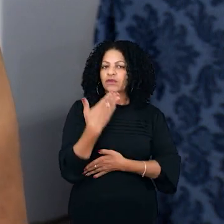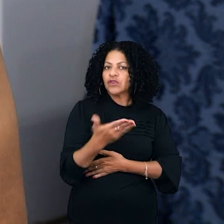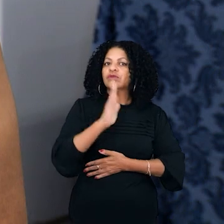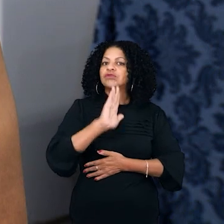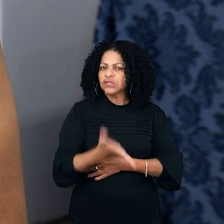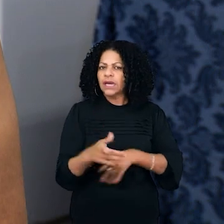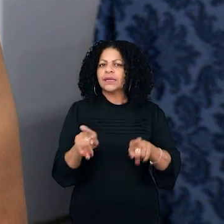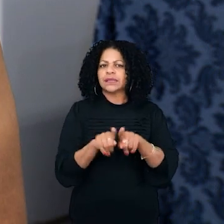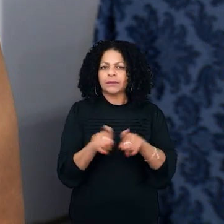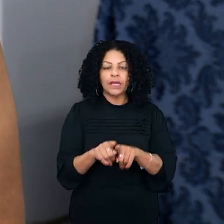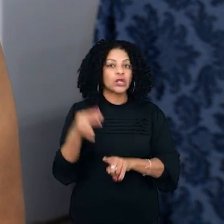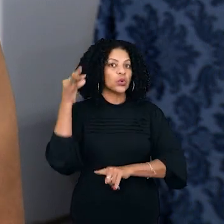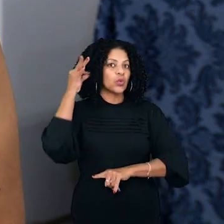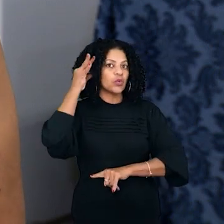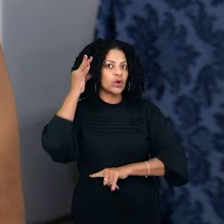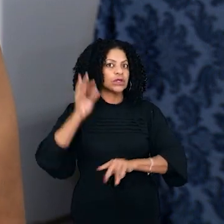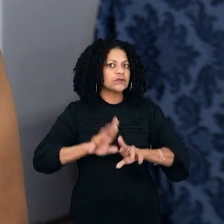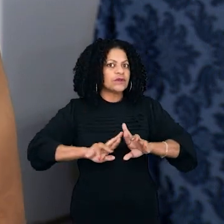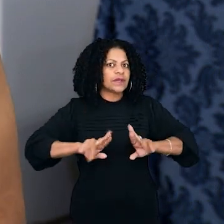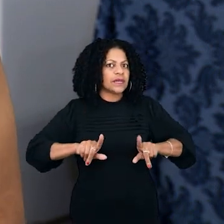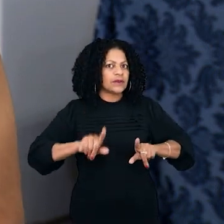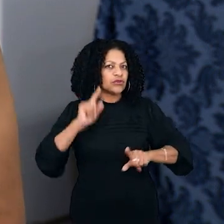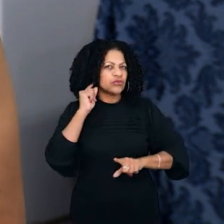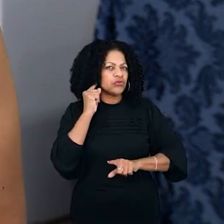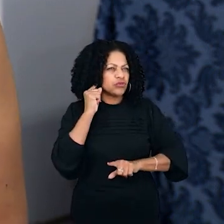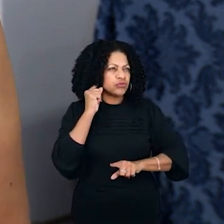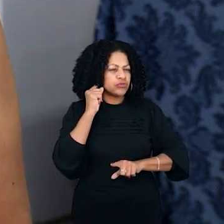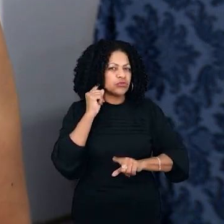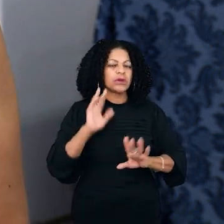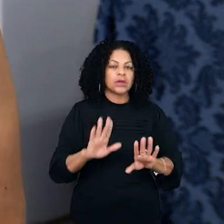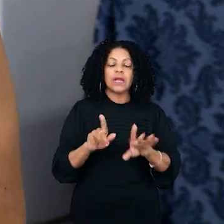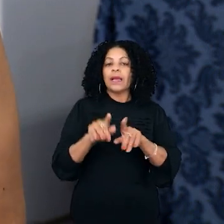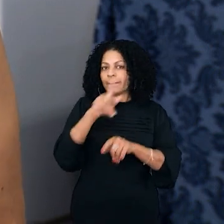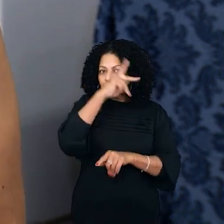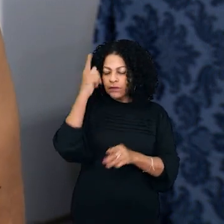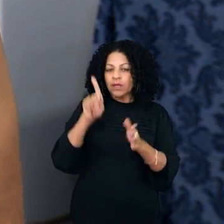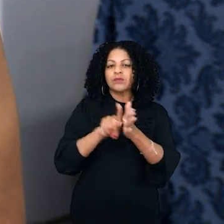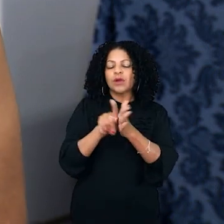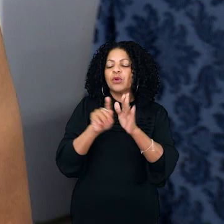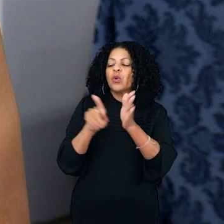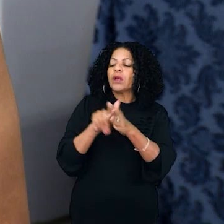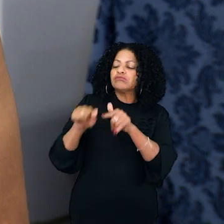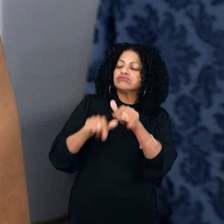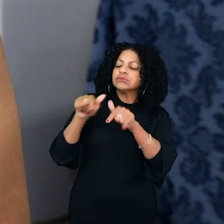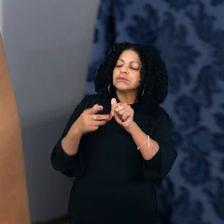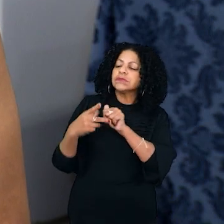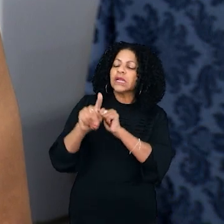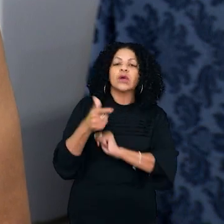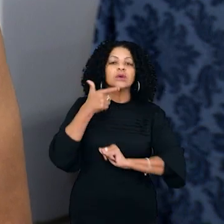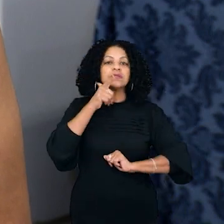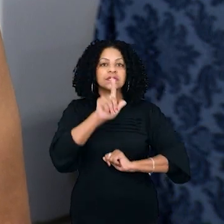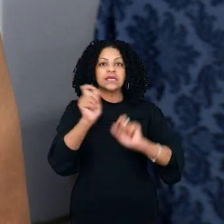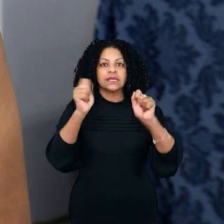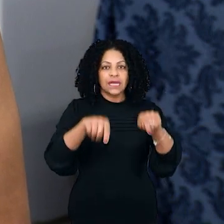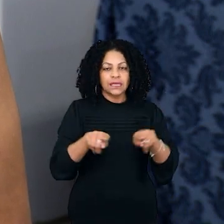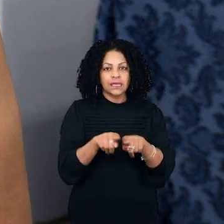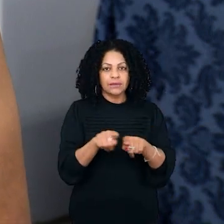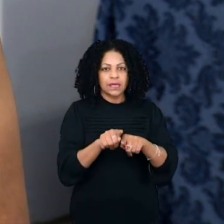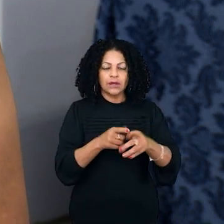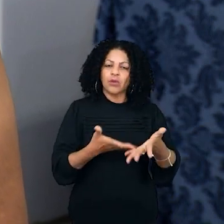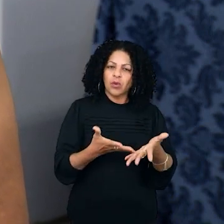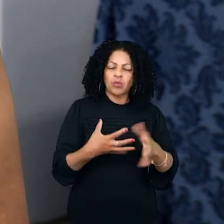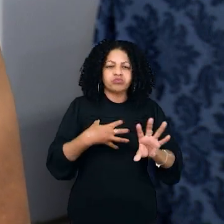recebeu pedido de aquisição de um fone específico que a pessoa precisava no desempenho da sua atividade para ela